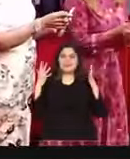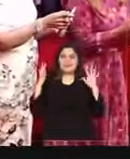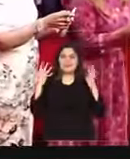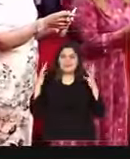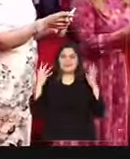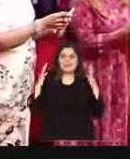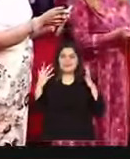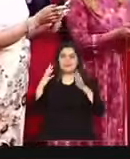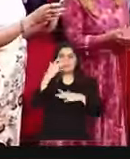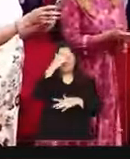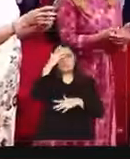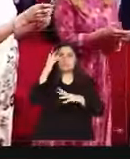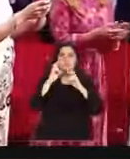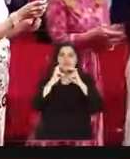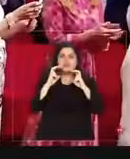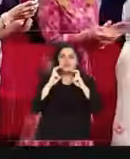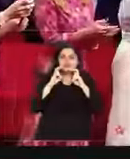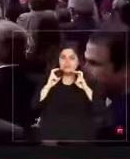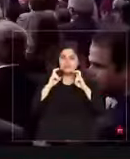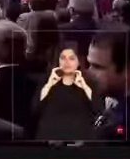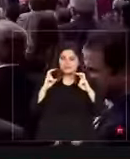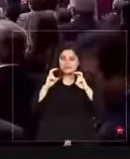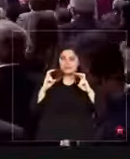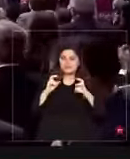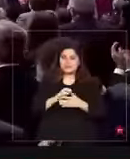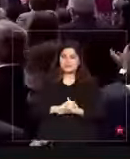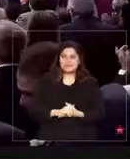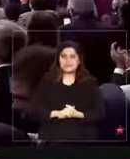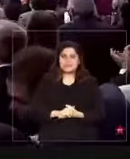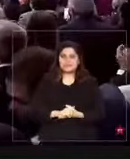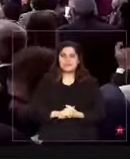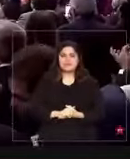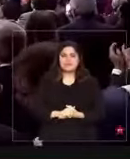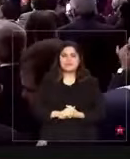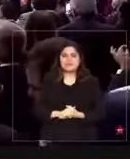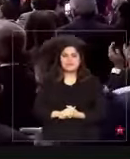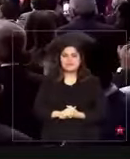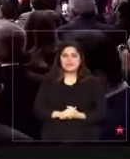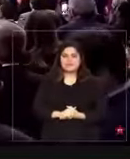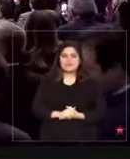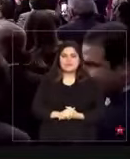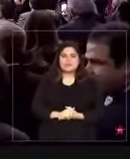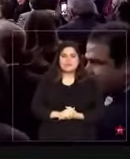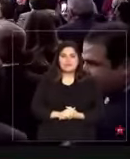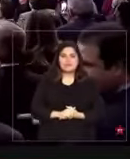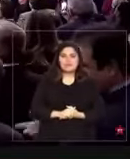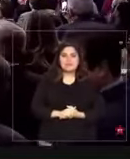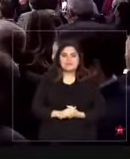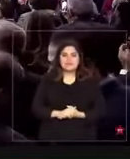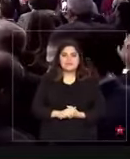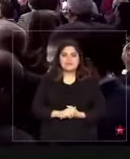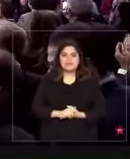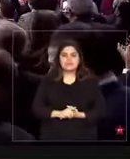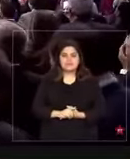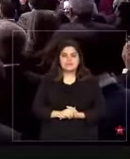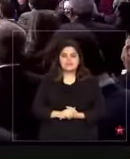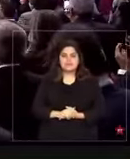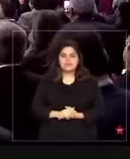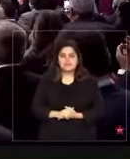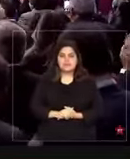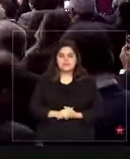Esse foi o discurso do presidente eleito, Luiz Inácio Lula da Silva, o seu ato de diplomação pelo